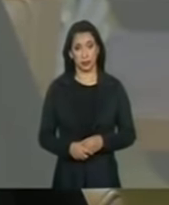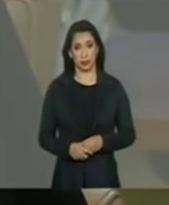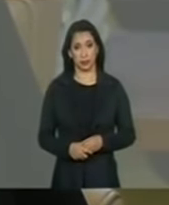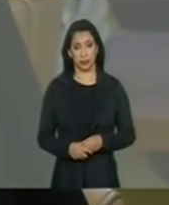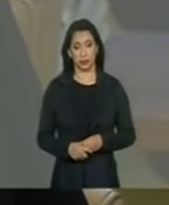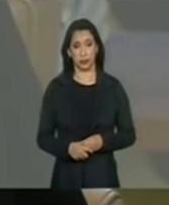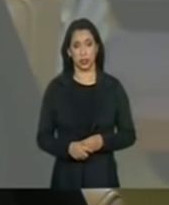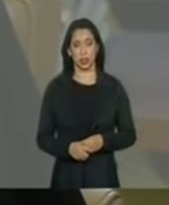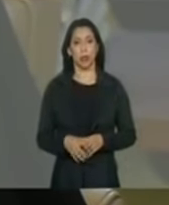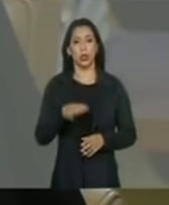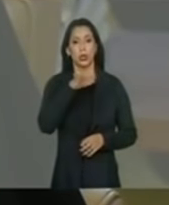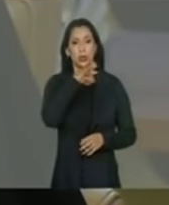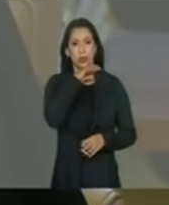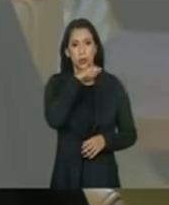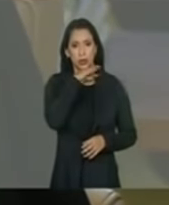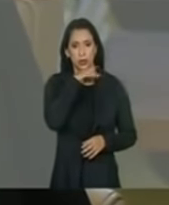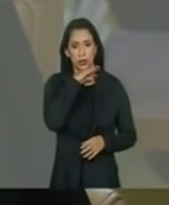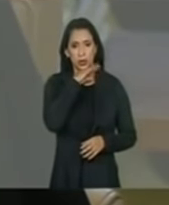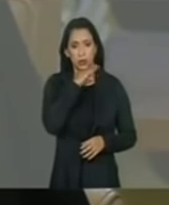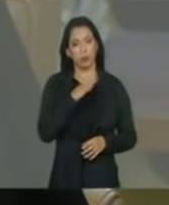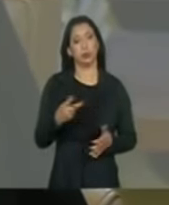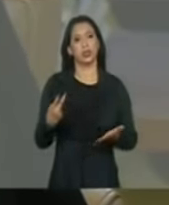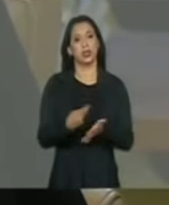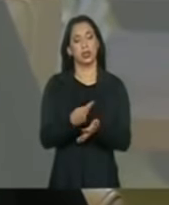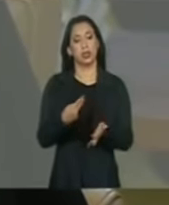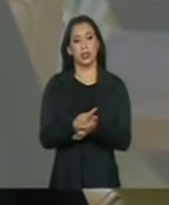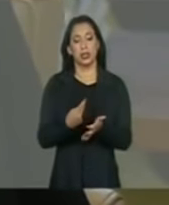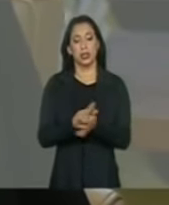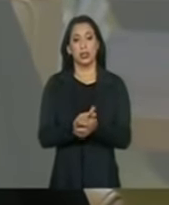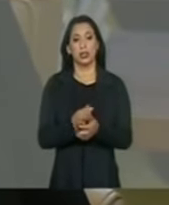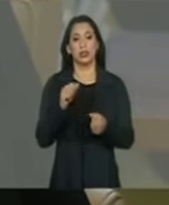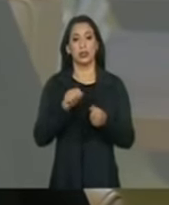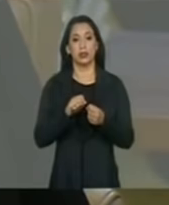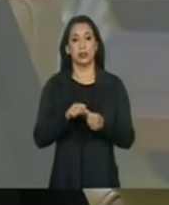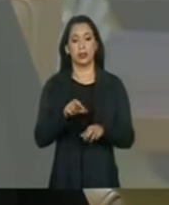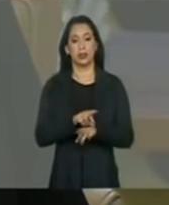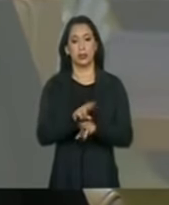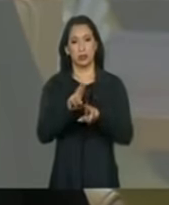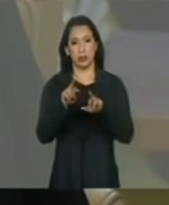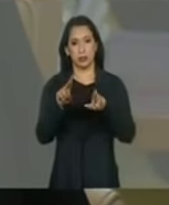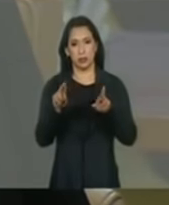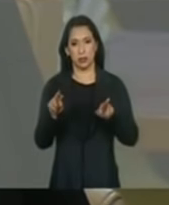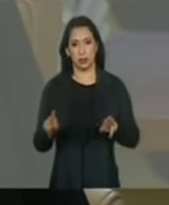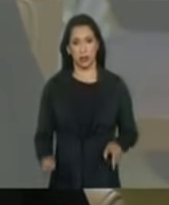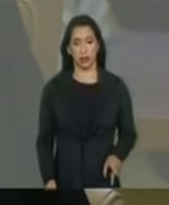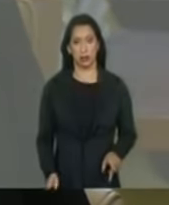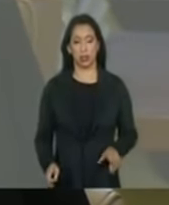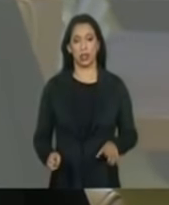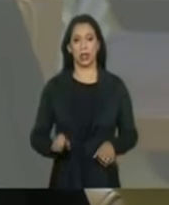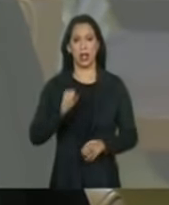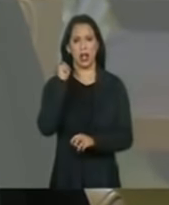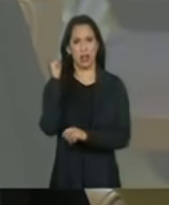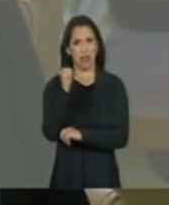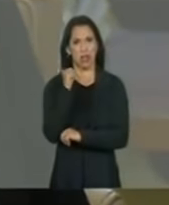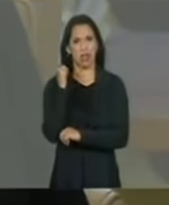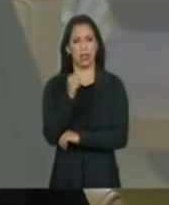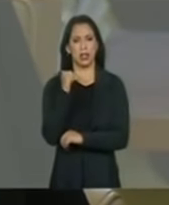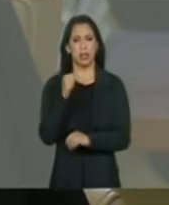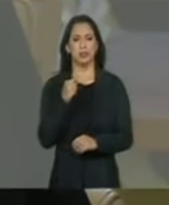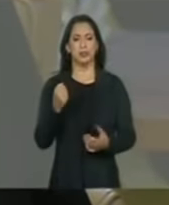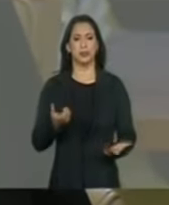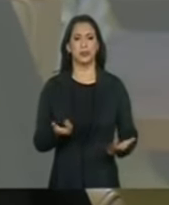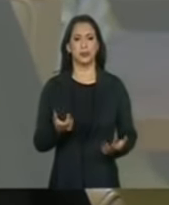perverso e ilícito de cometer uma pluralidade de delitos gravemente e vulnera dores do ordenamento